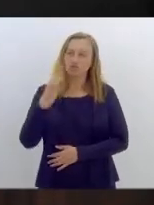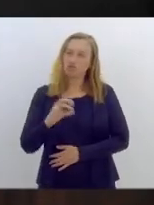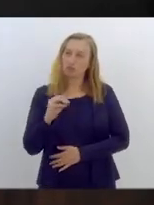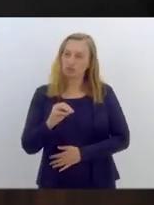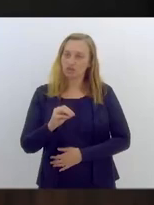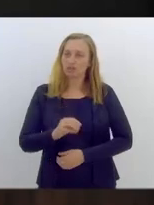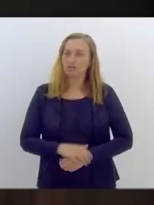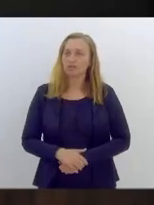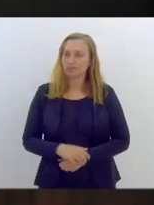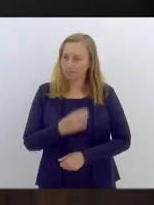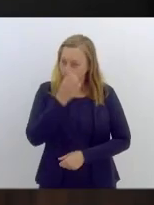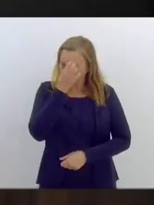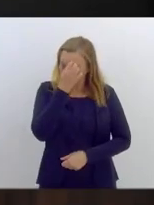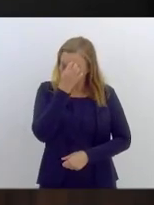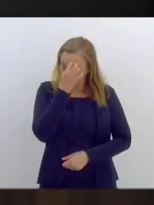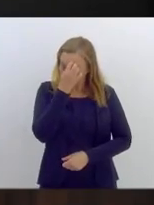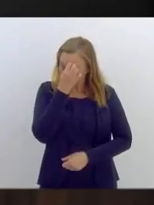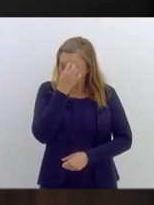Machado.